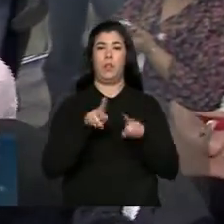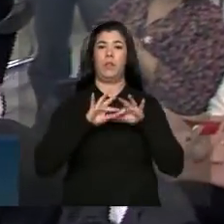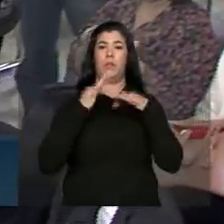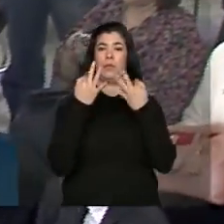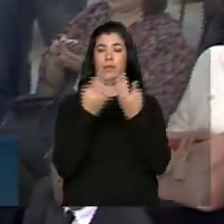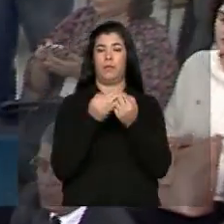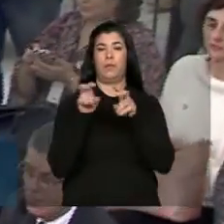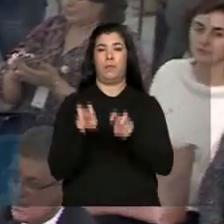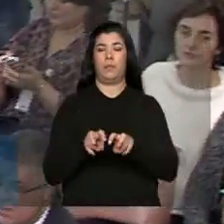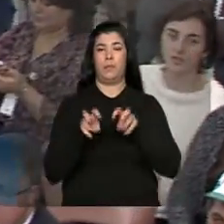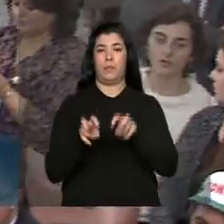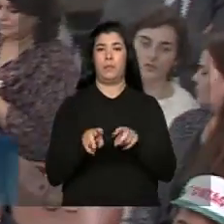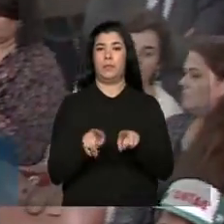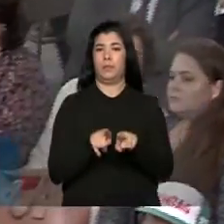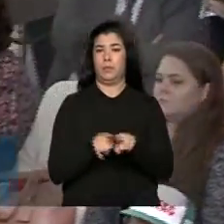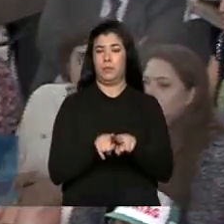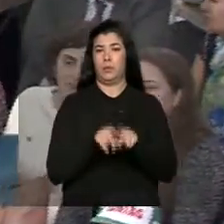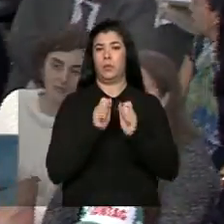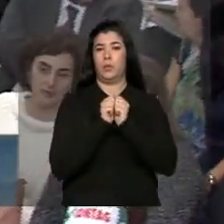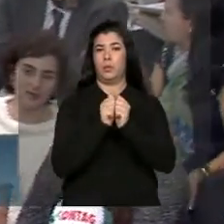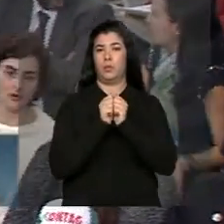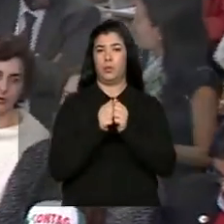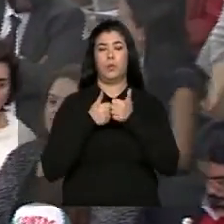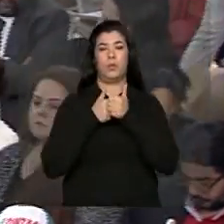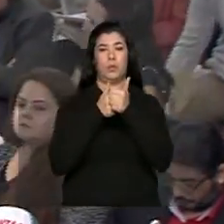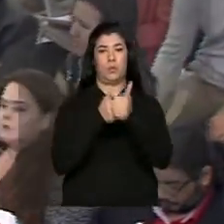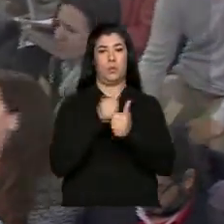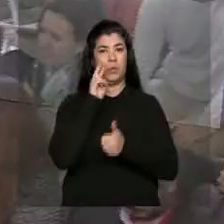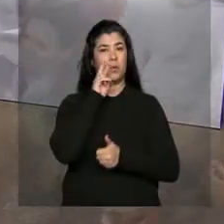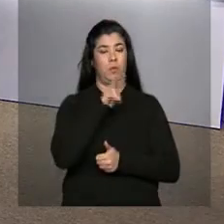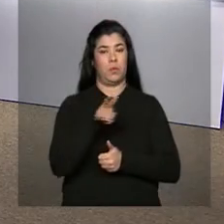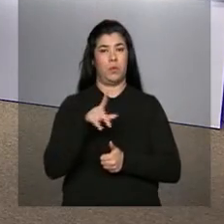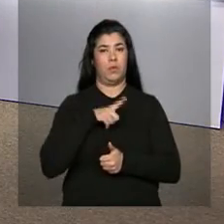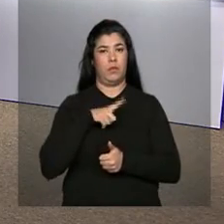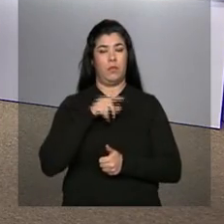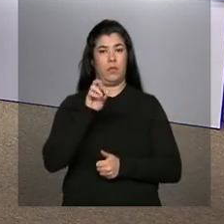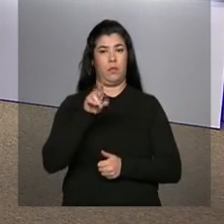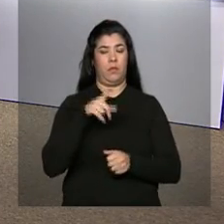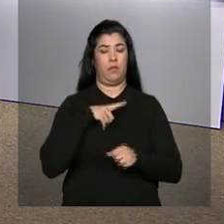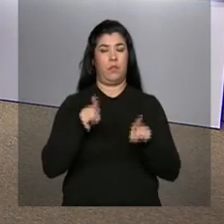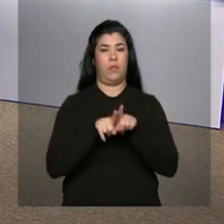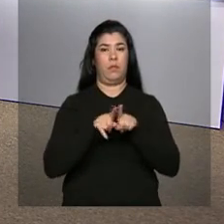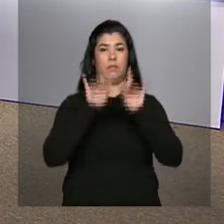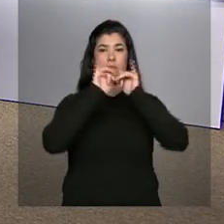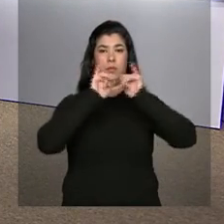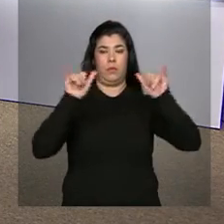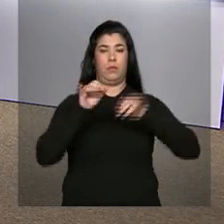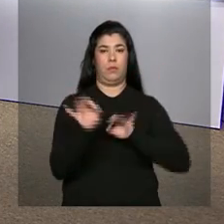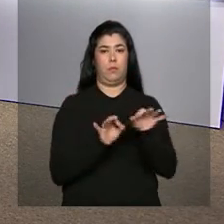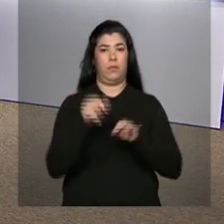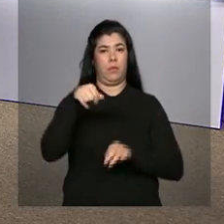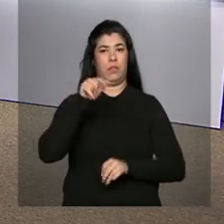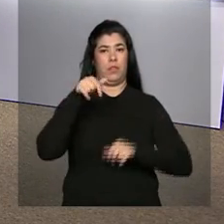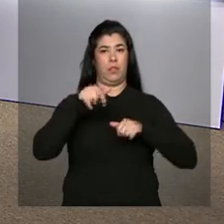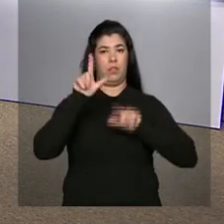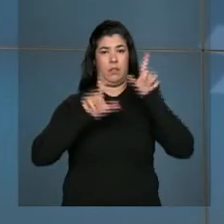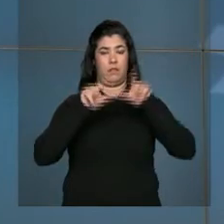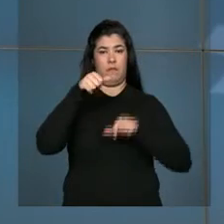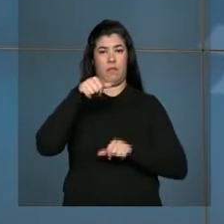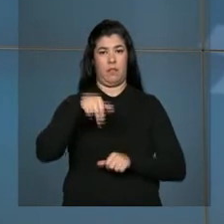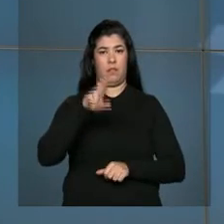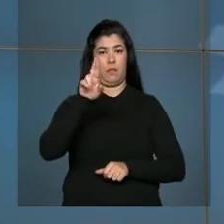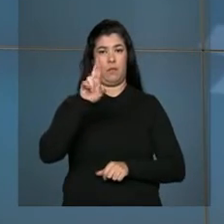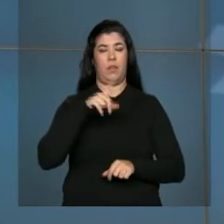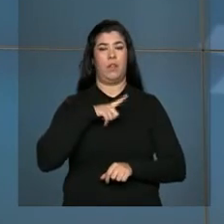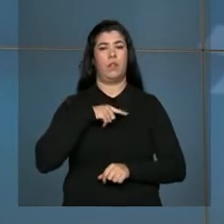de agricultores familiares. E a gente acompanha daqui a pouco, ao vivo, o lançamento do plano aqui na TVNBR. O